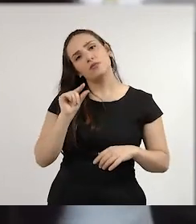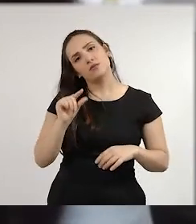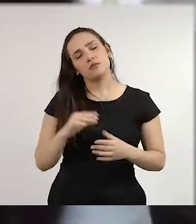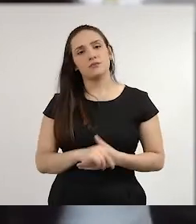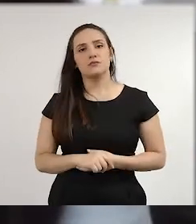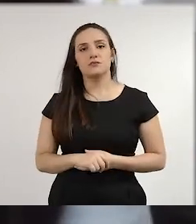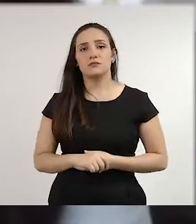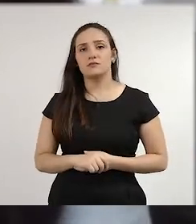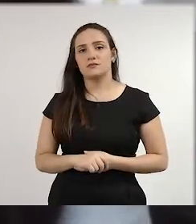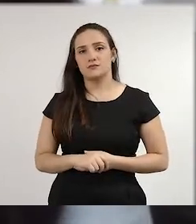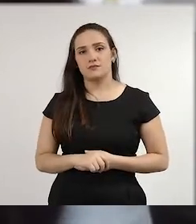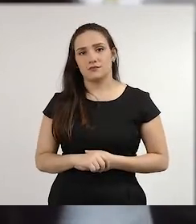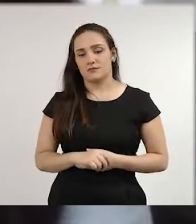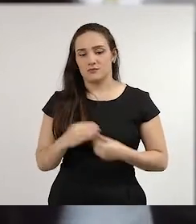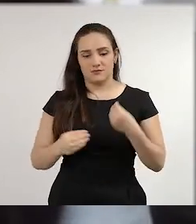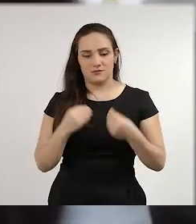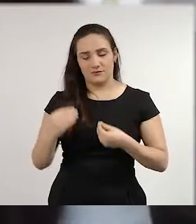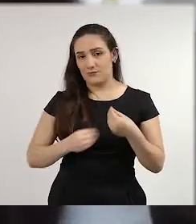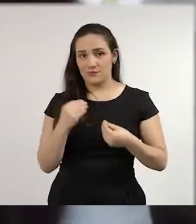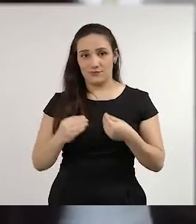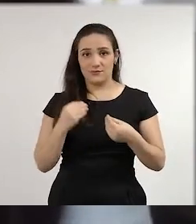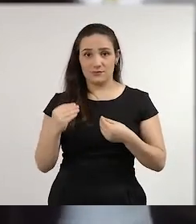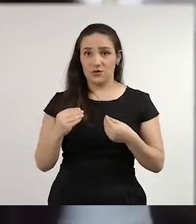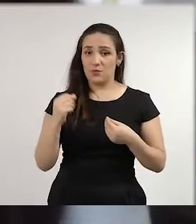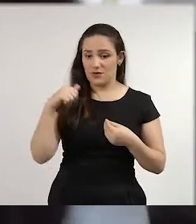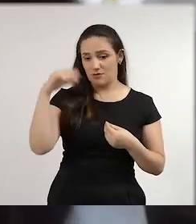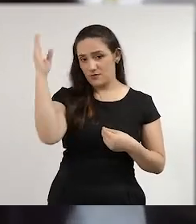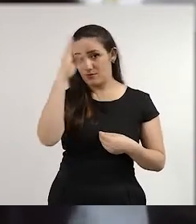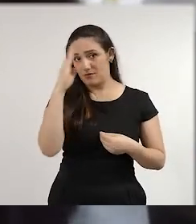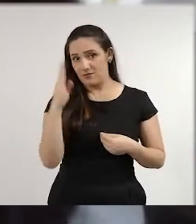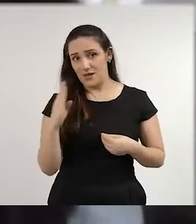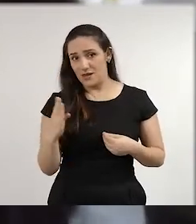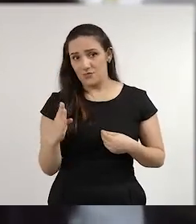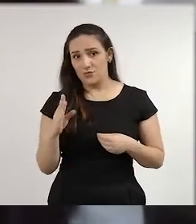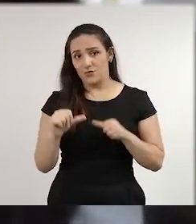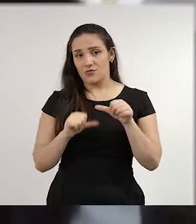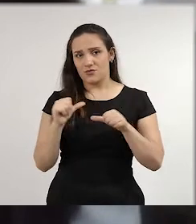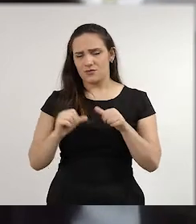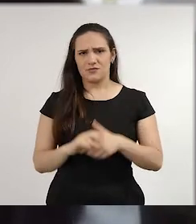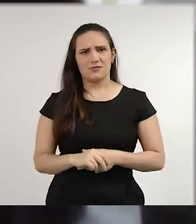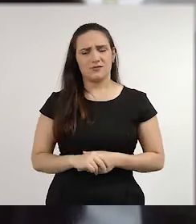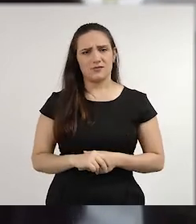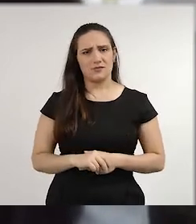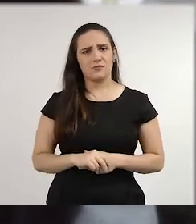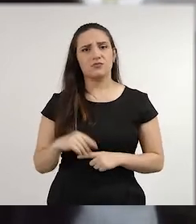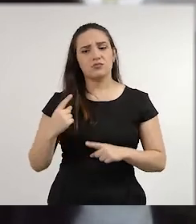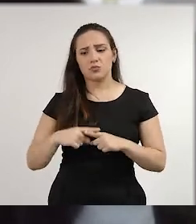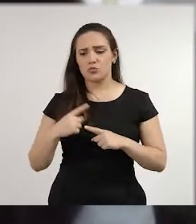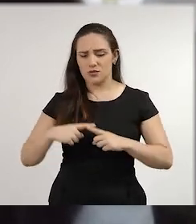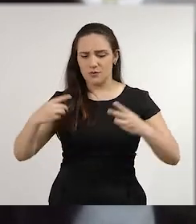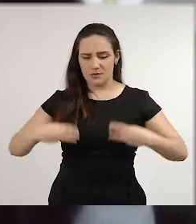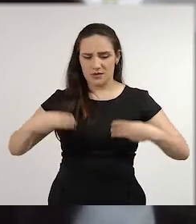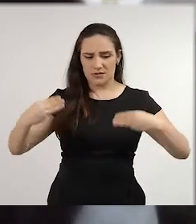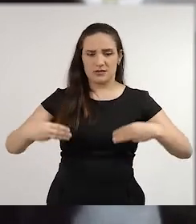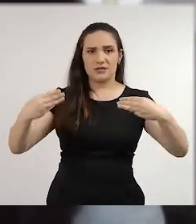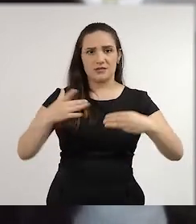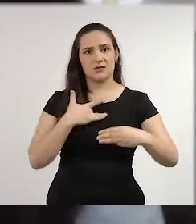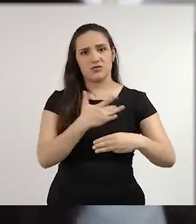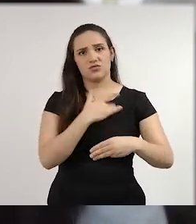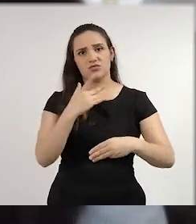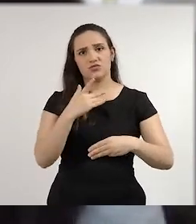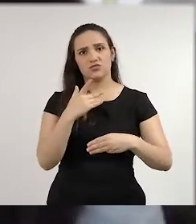como que está esse quadro no Brasil, sendo que o Ministério da Saúde, ele detectou que